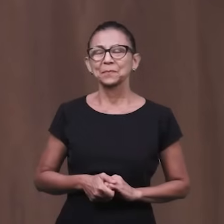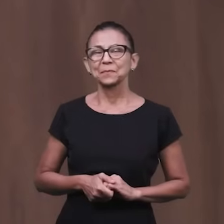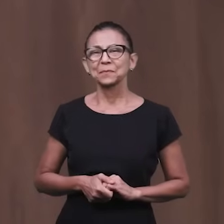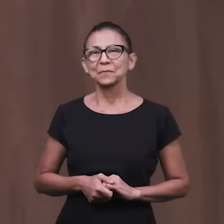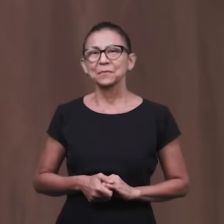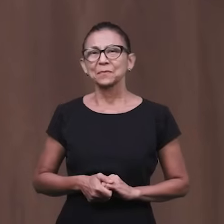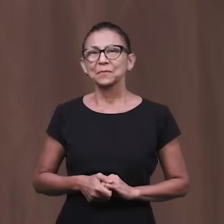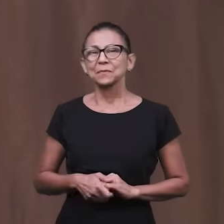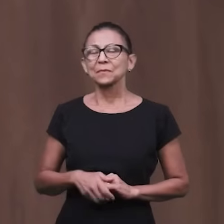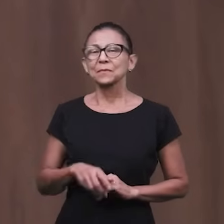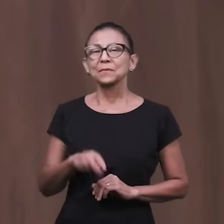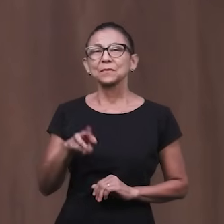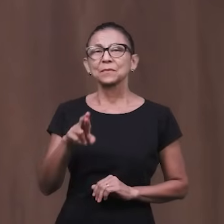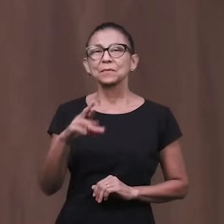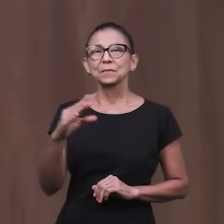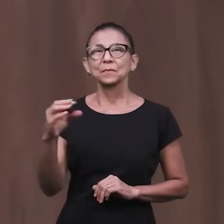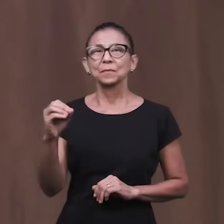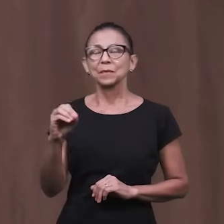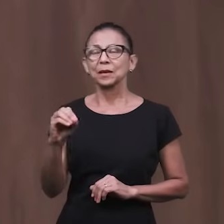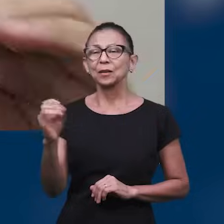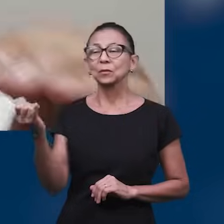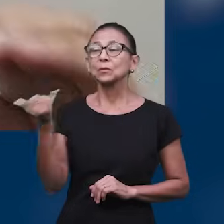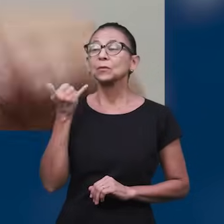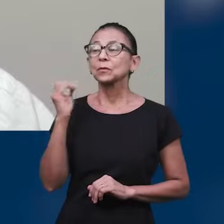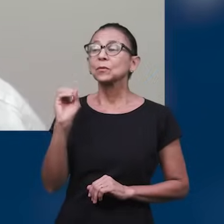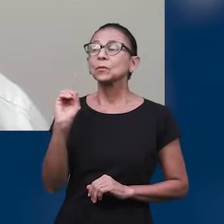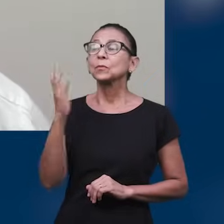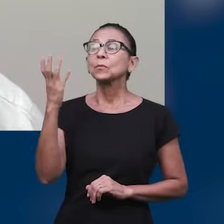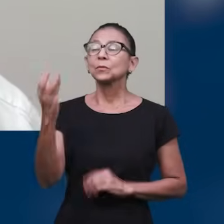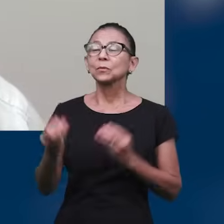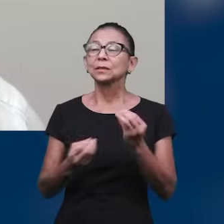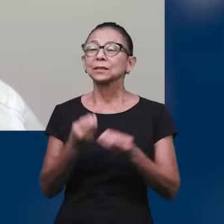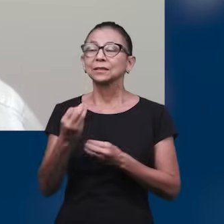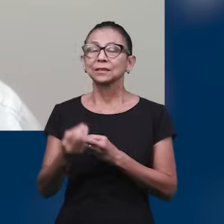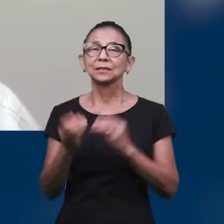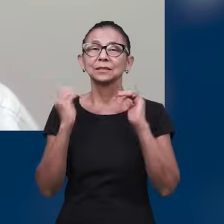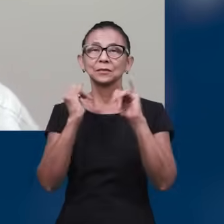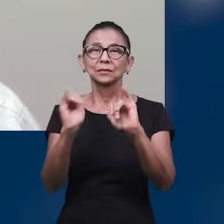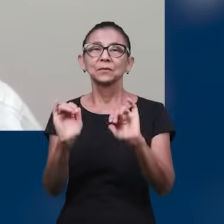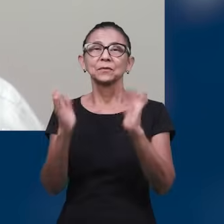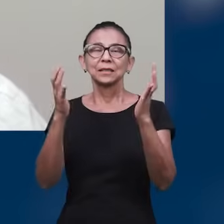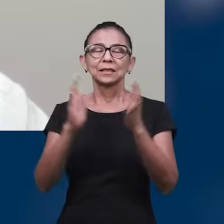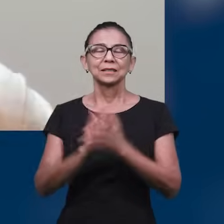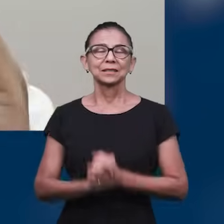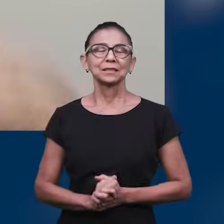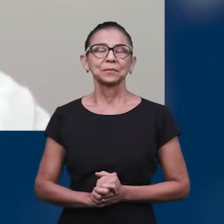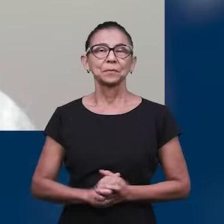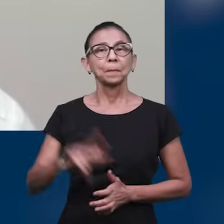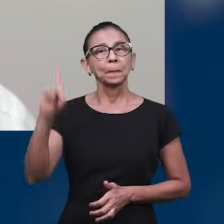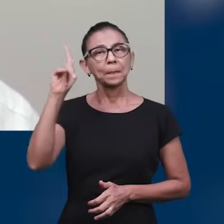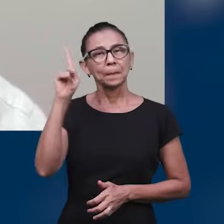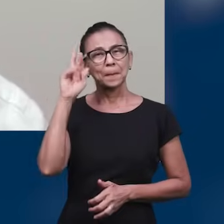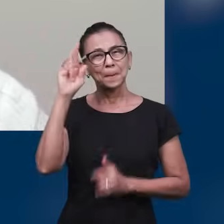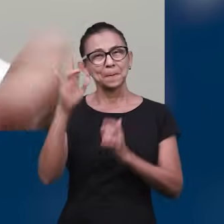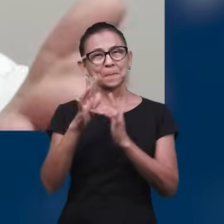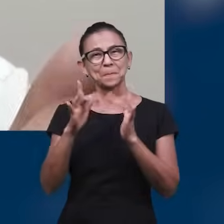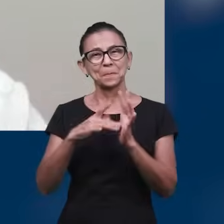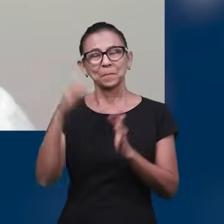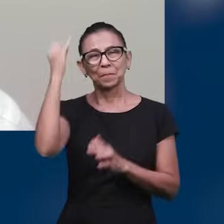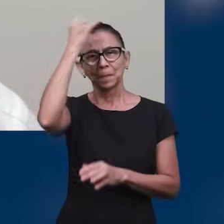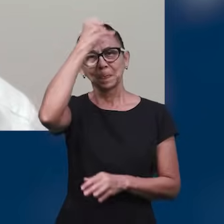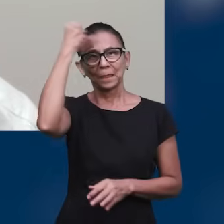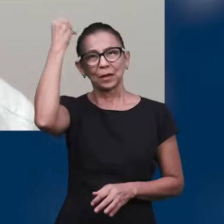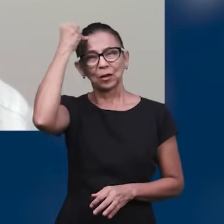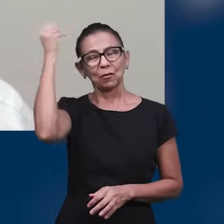como é que foi aí também o evento Trombetas e Festas. A paz do Senhor Jesus, Jorge Pessoa e demais irmãos que nos acompanham aqui